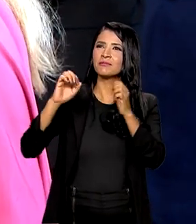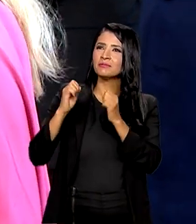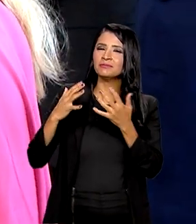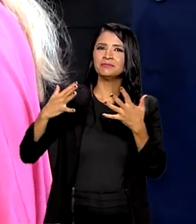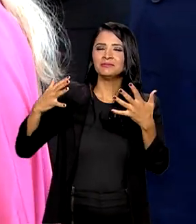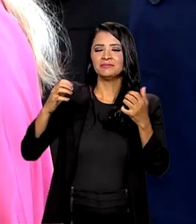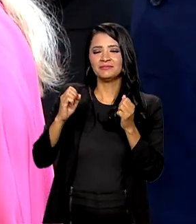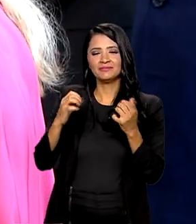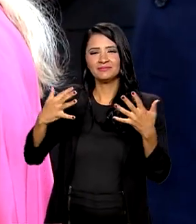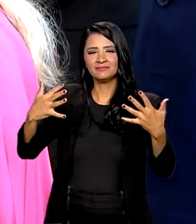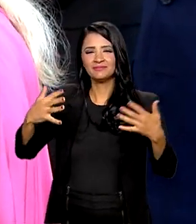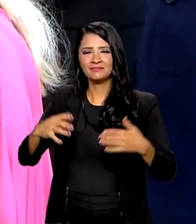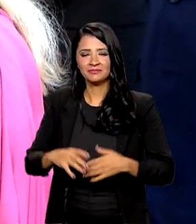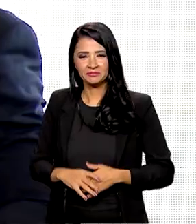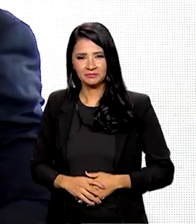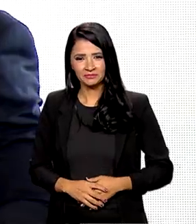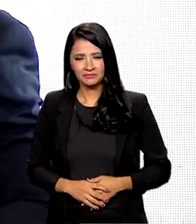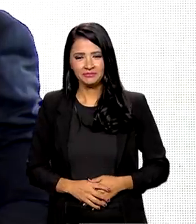resplandece.